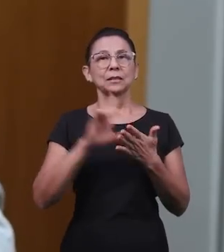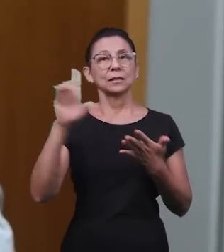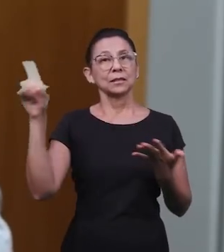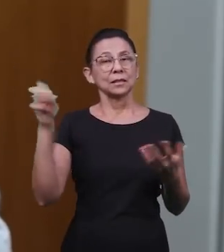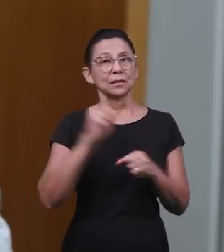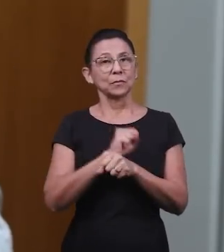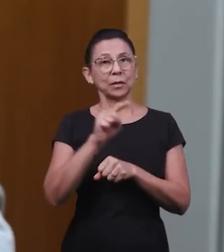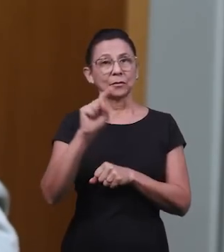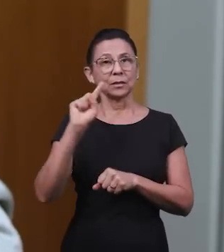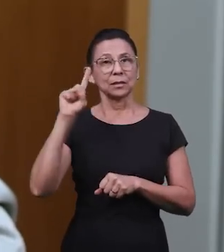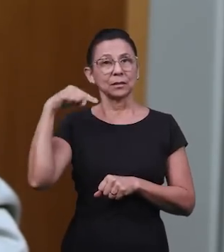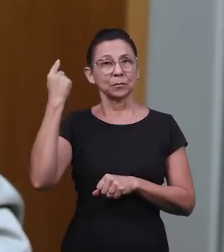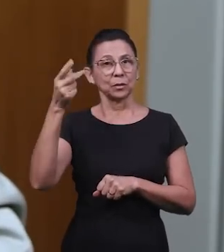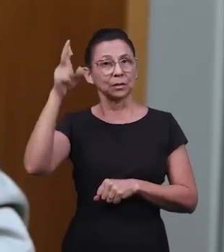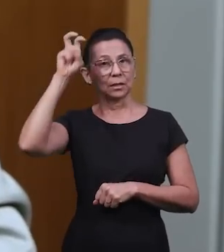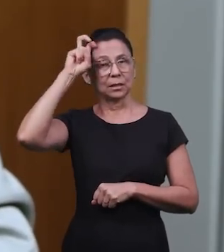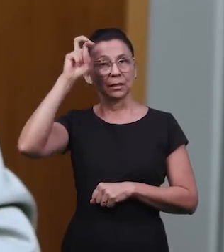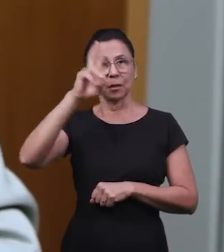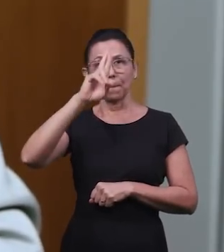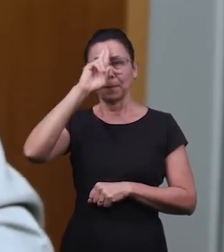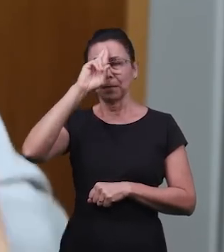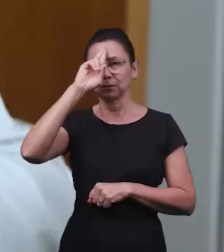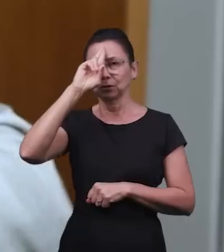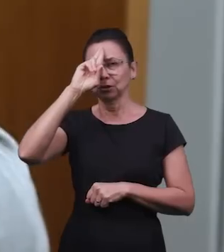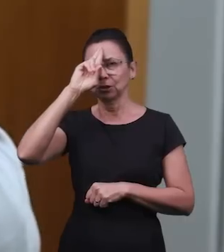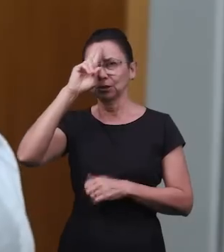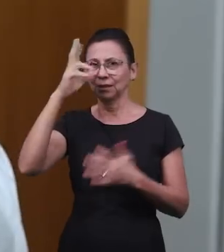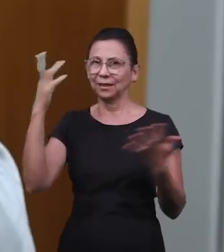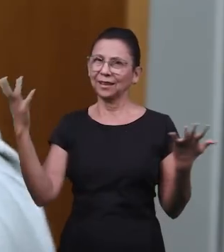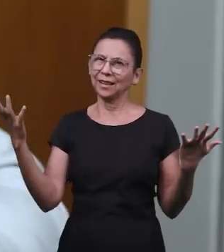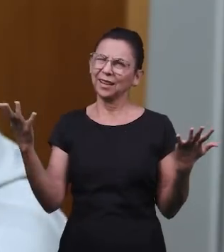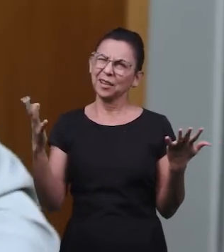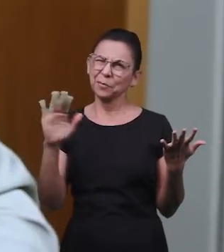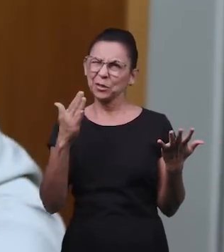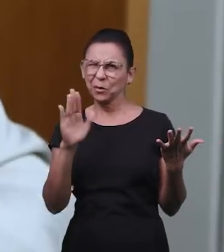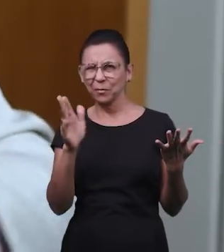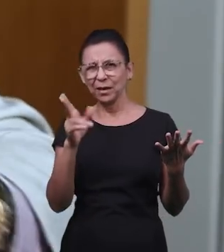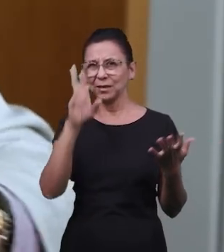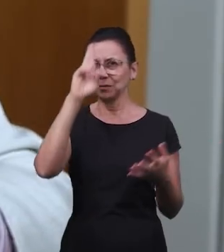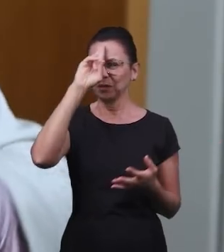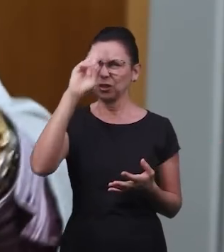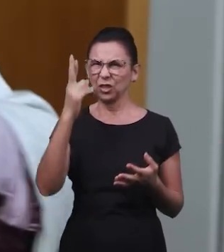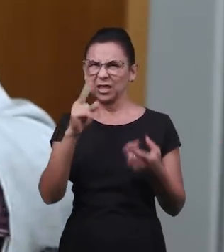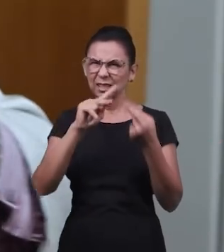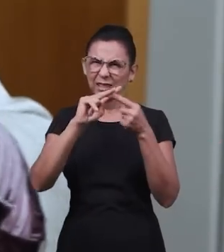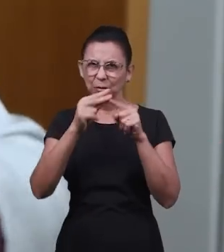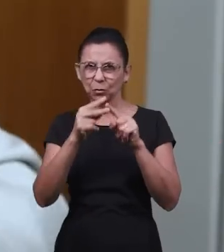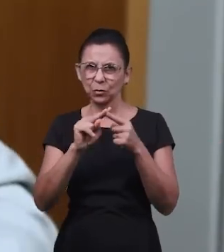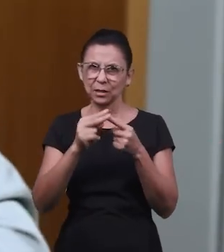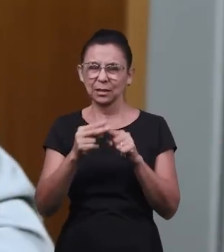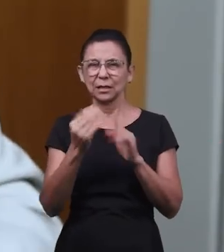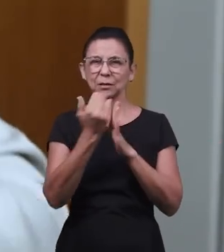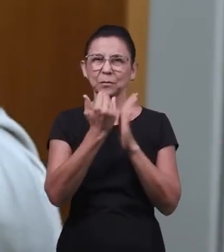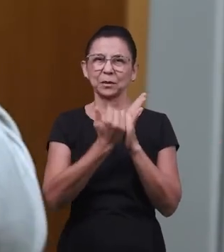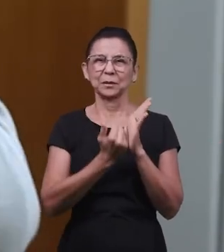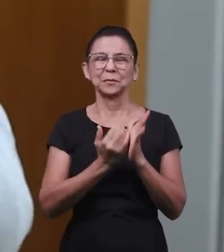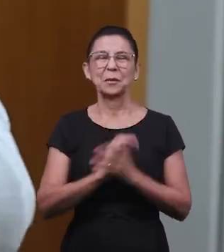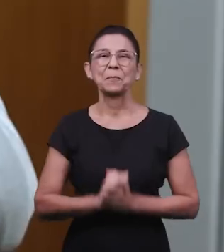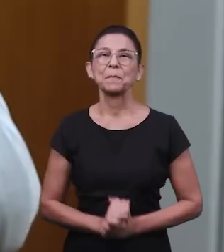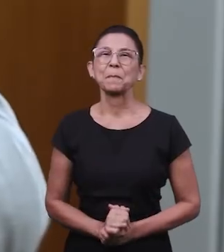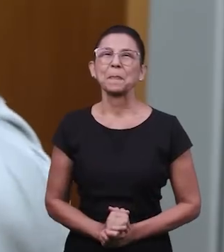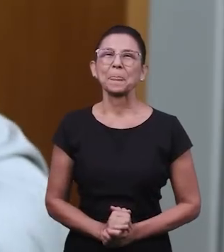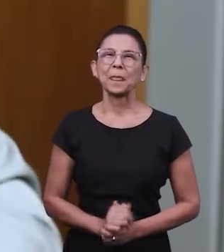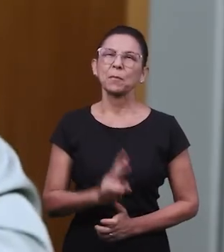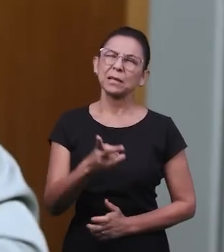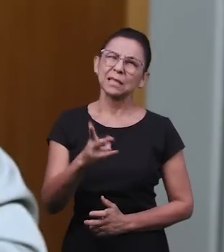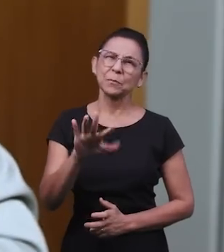Bíblicas, esperando você na próxima quinta-feira, ao meio-dia. Meio-dia e pouquinho, né? Um ajuste que às vezes tem que fazer de programação, mas é